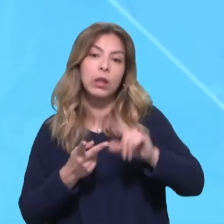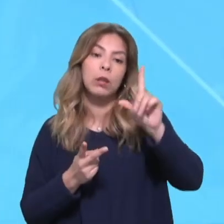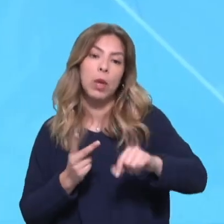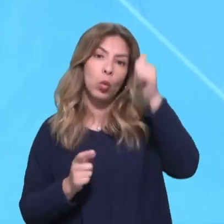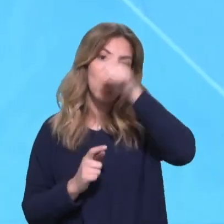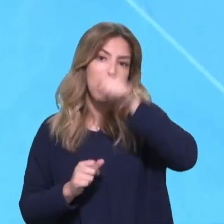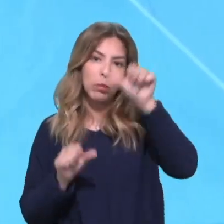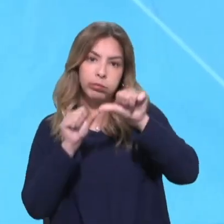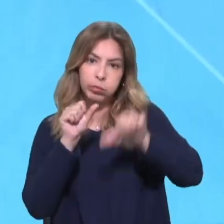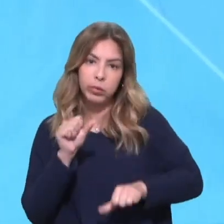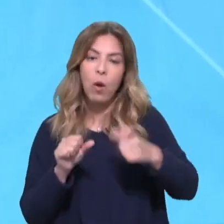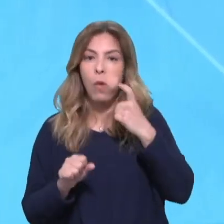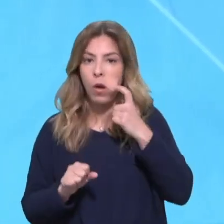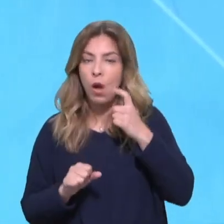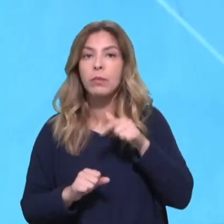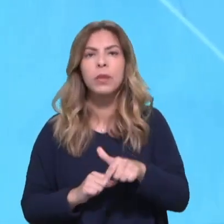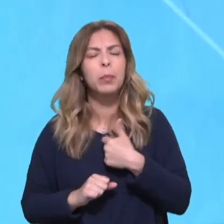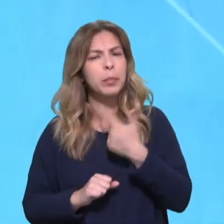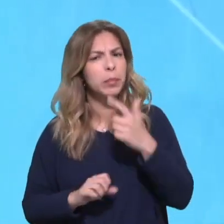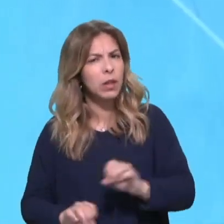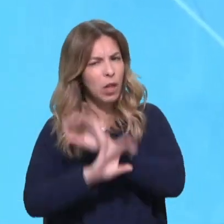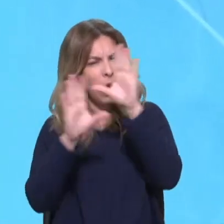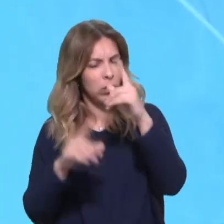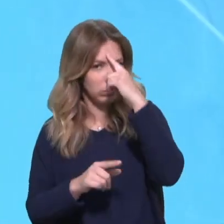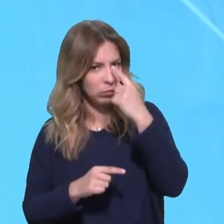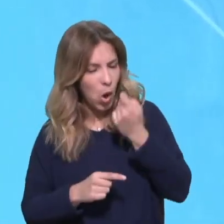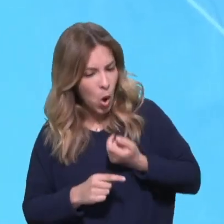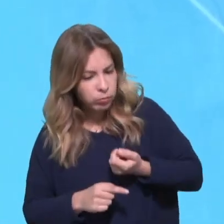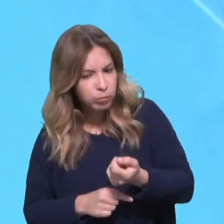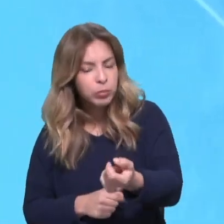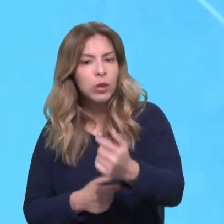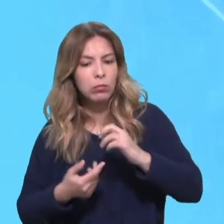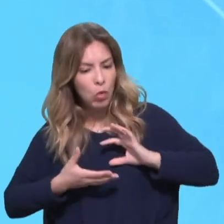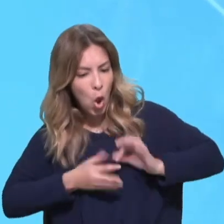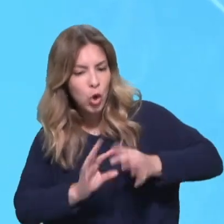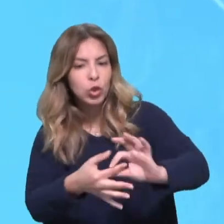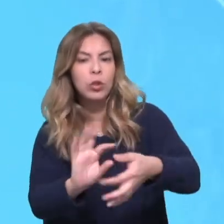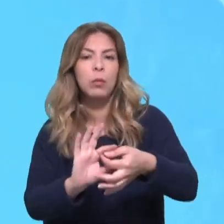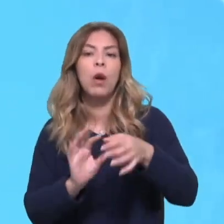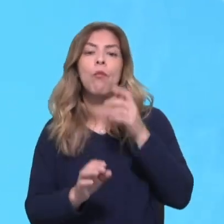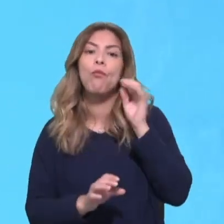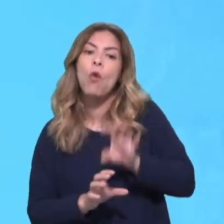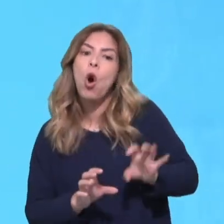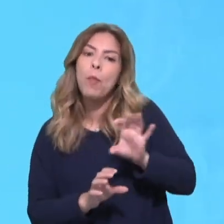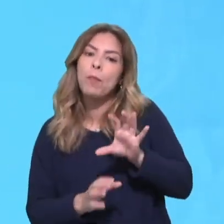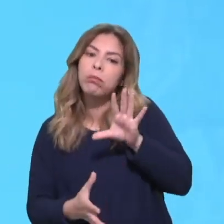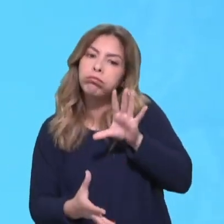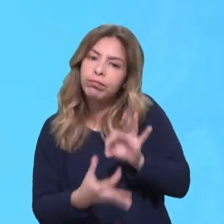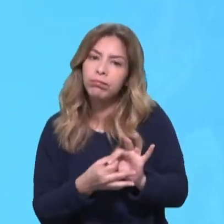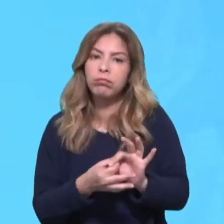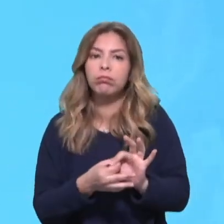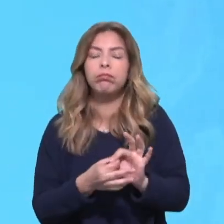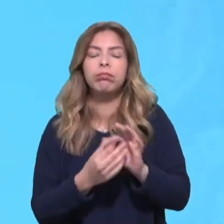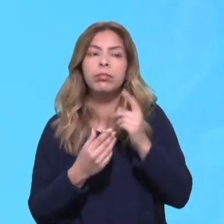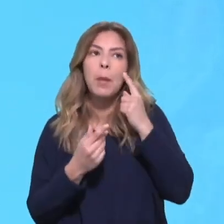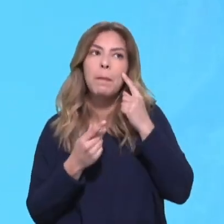Domingo de Páscoa, nós percebemos uma cadência nas celebrações. Há de alguma forma uma pedagogia, um